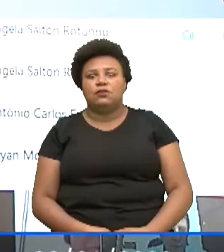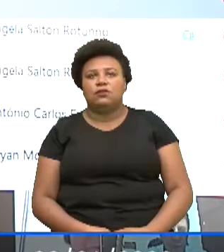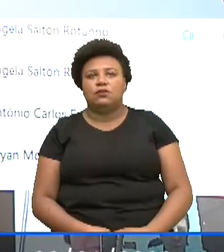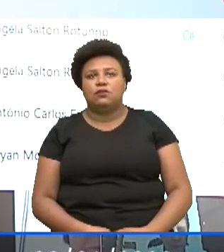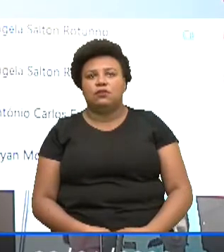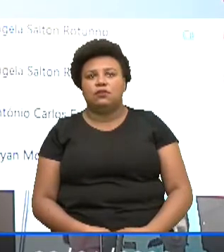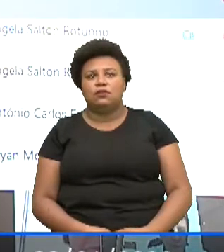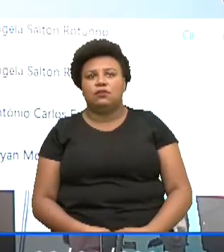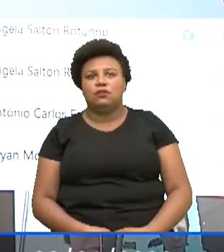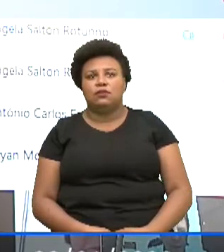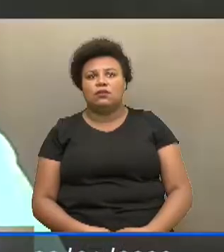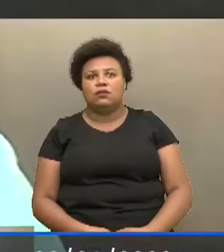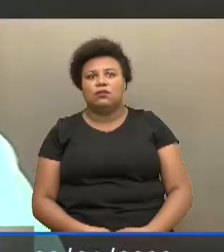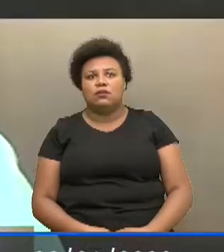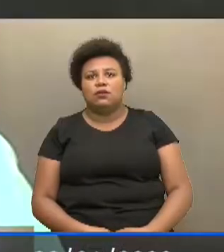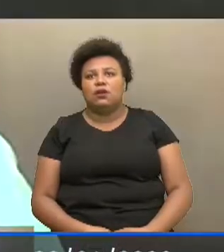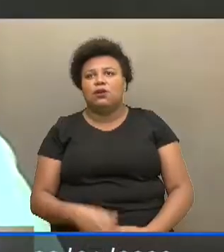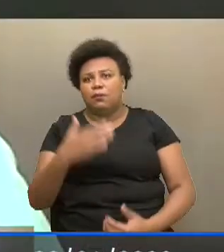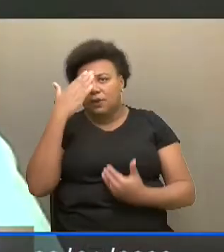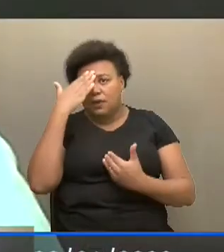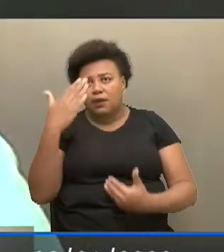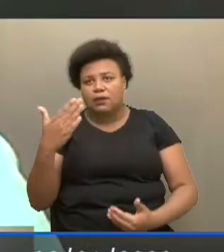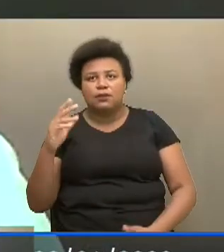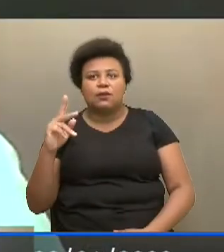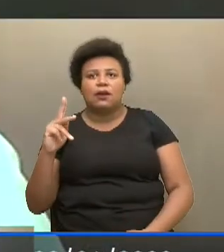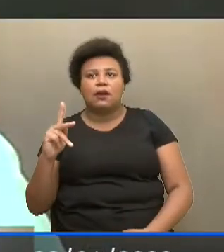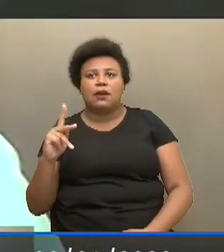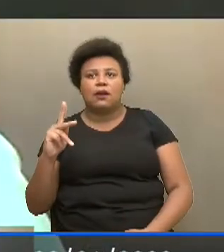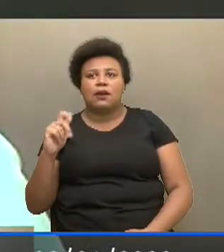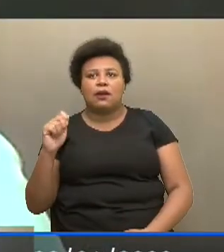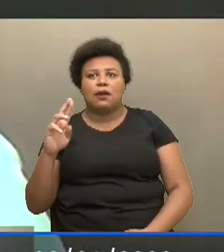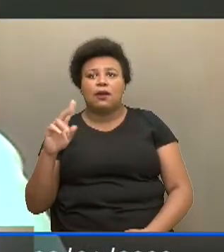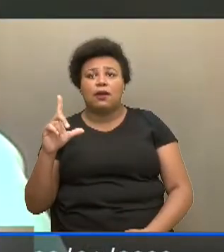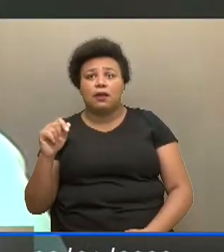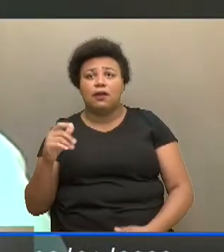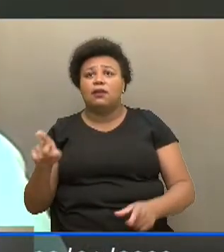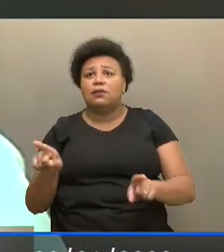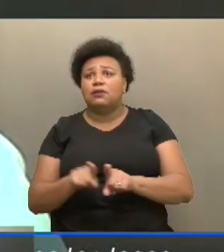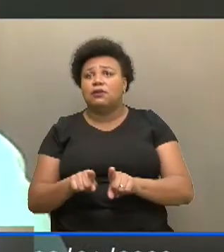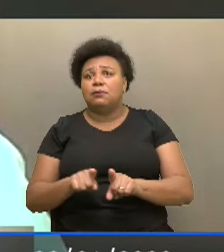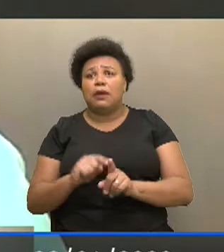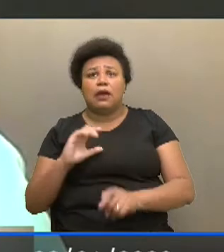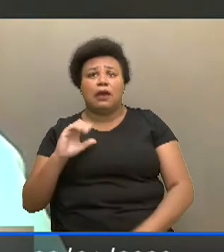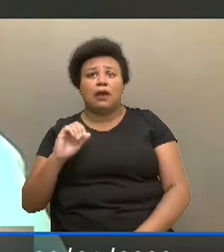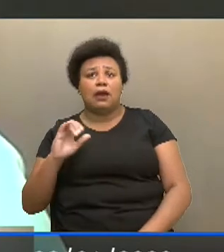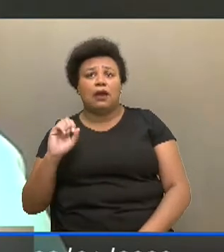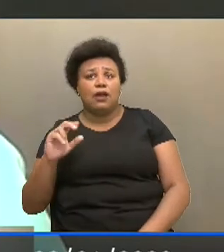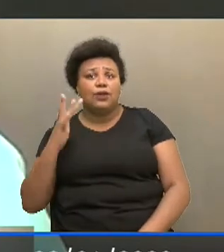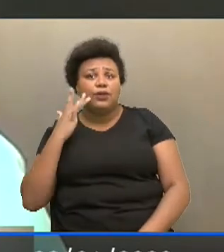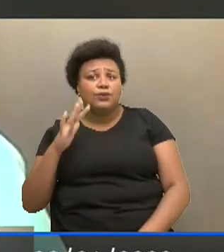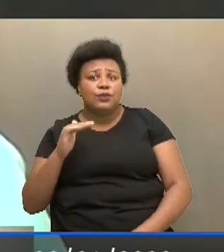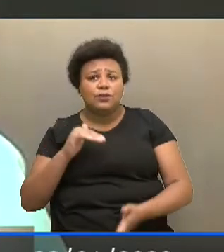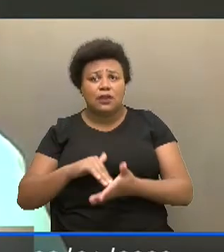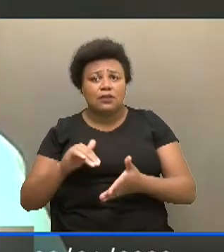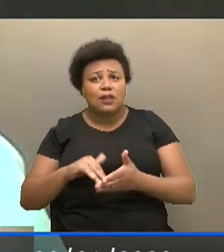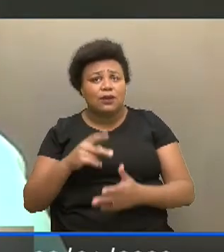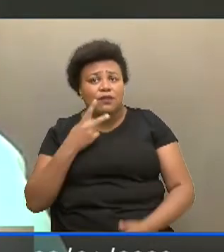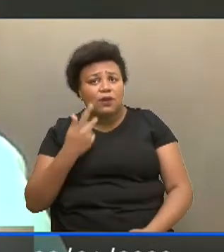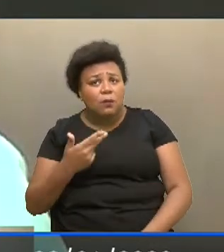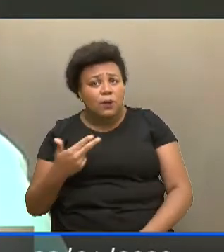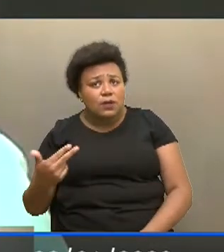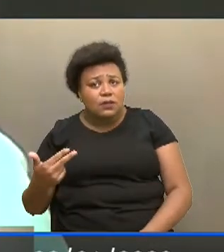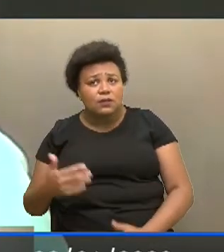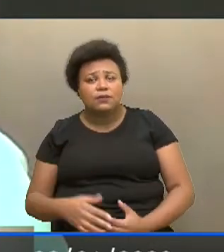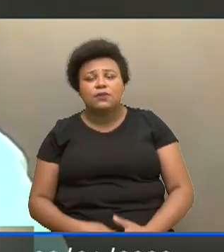Ok, muito obrigado. Obrigado, Carla, pela contribuição, aí também ao Cacai, o diretor. Não sei se o secretário Kovács quer fazer mais alguma